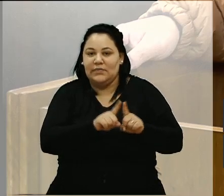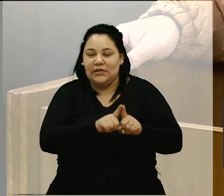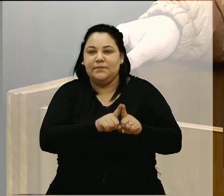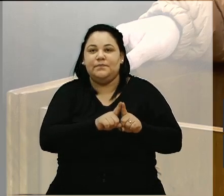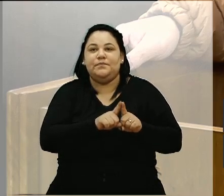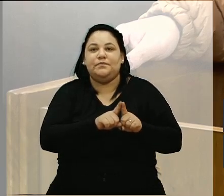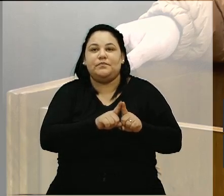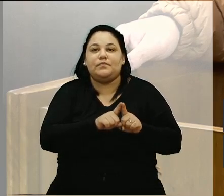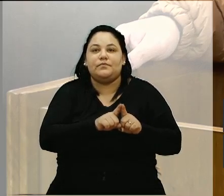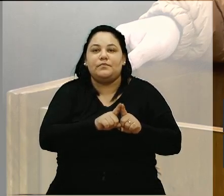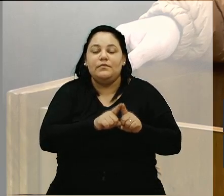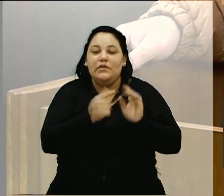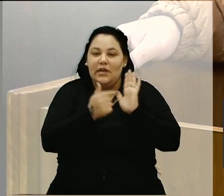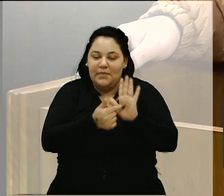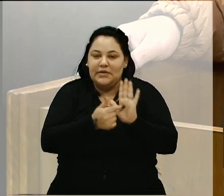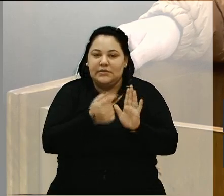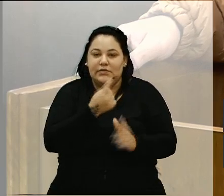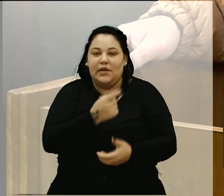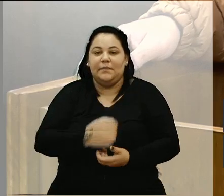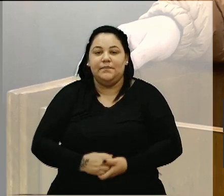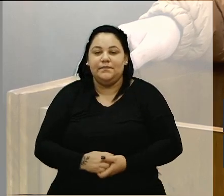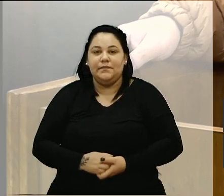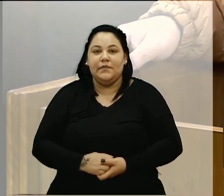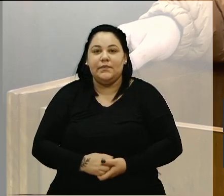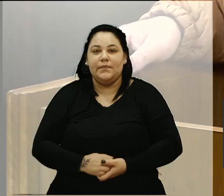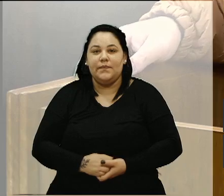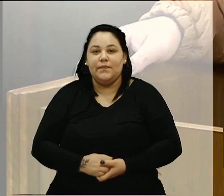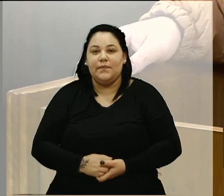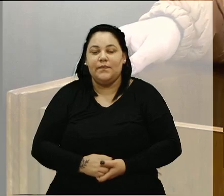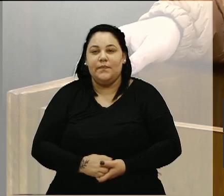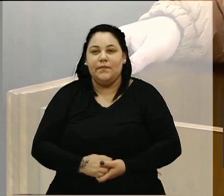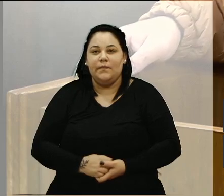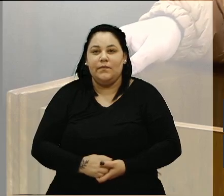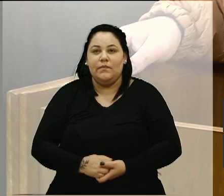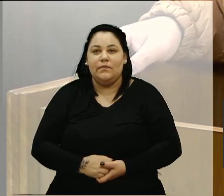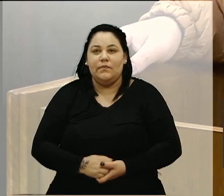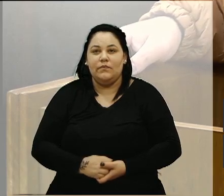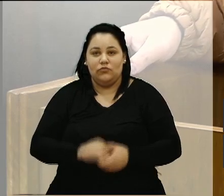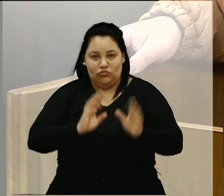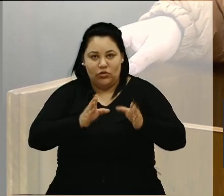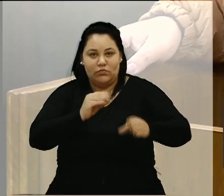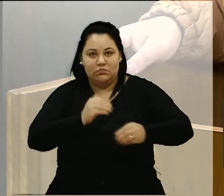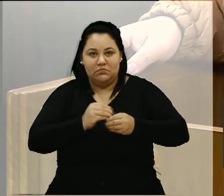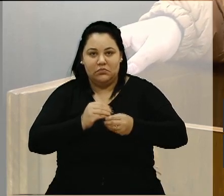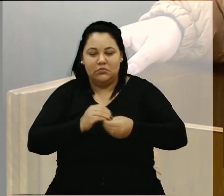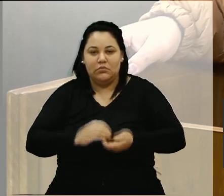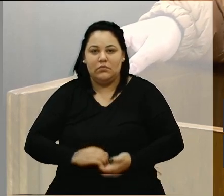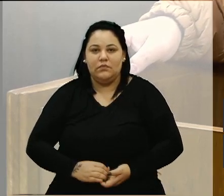que eles apresentam lá. Então, já pode